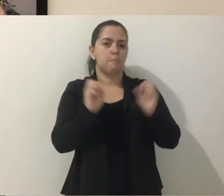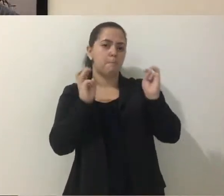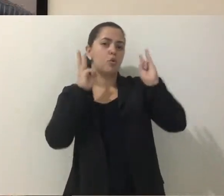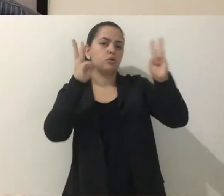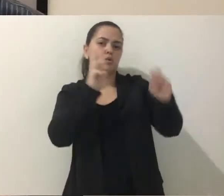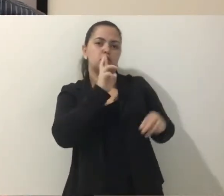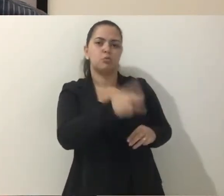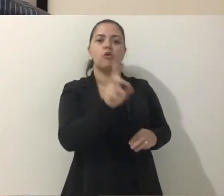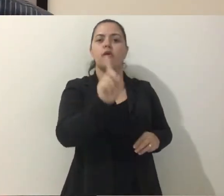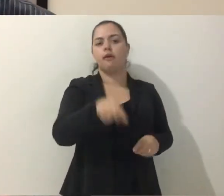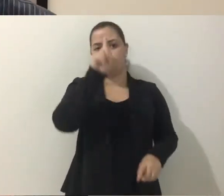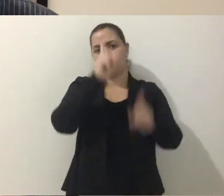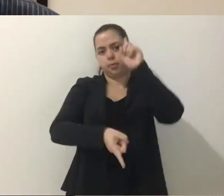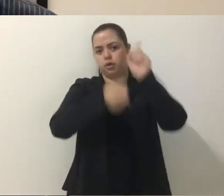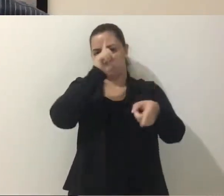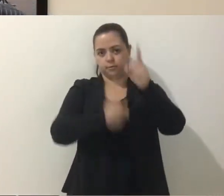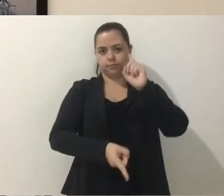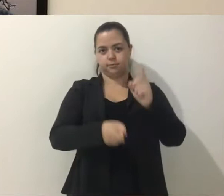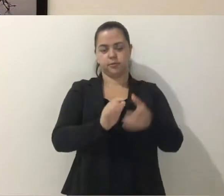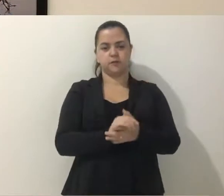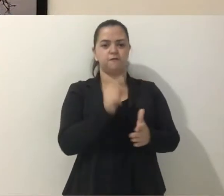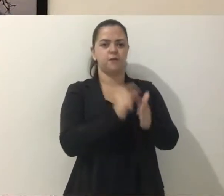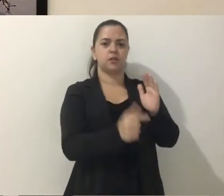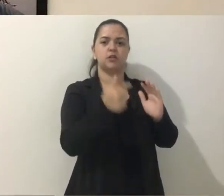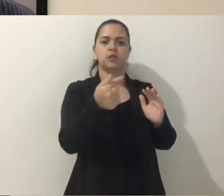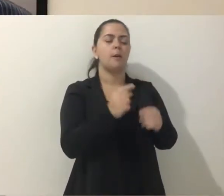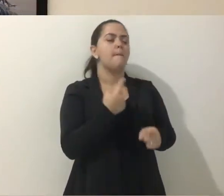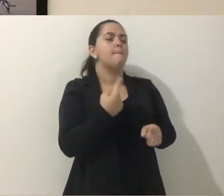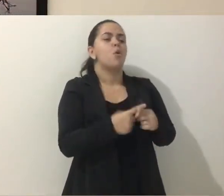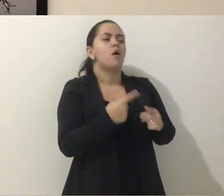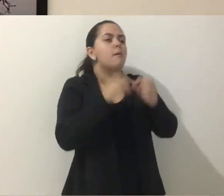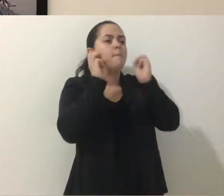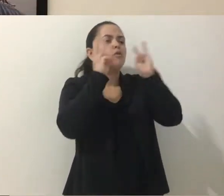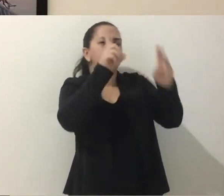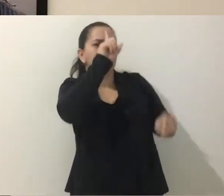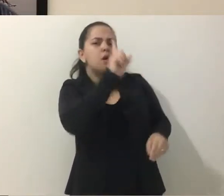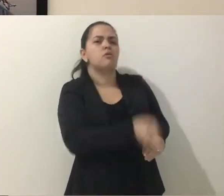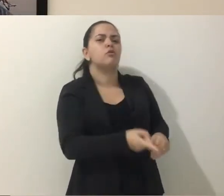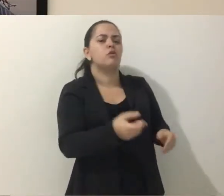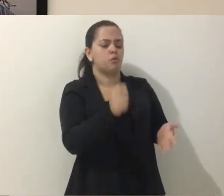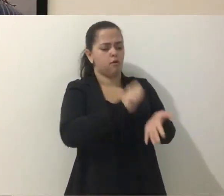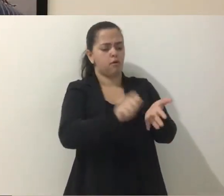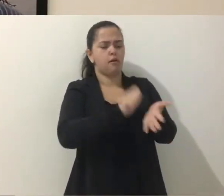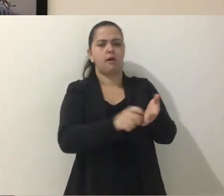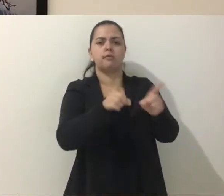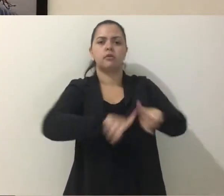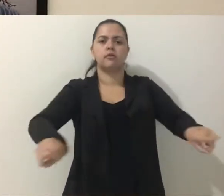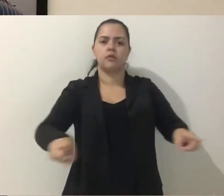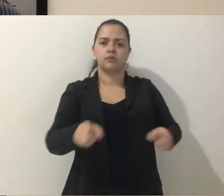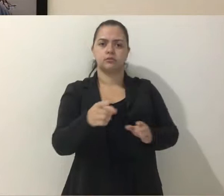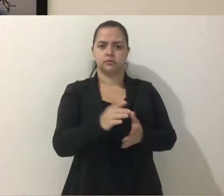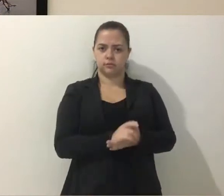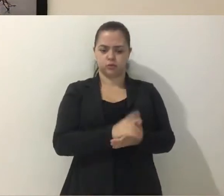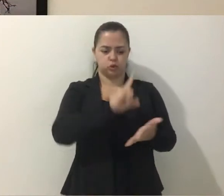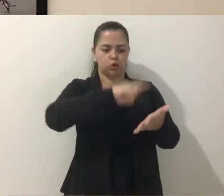era um mandamento. Versículo 7. Então, por que Moisés ordenou dar uma carta de divórcio? E Jesus vai dizer que